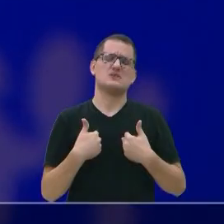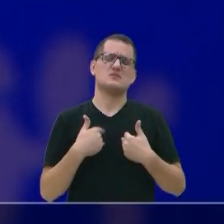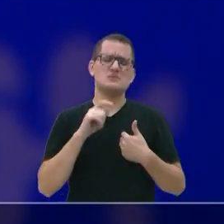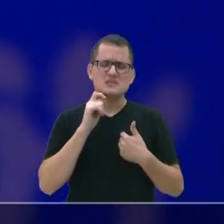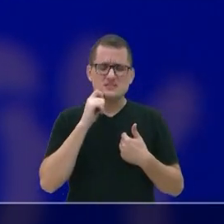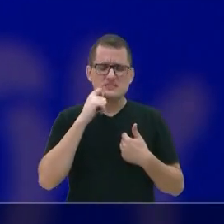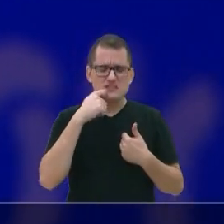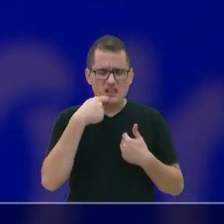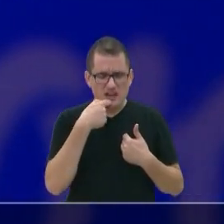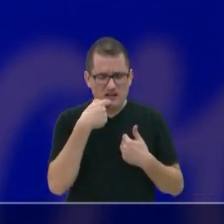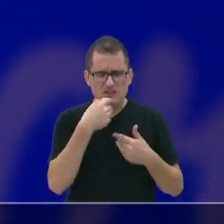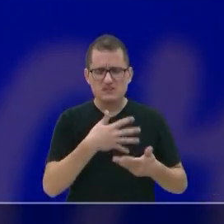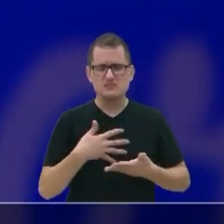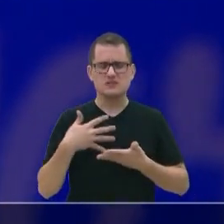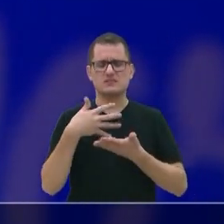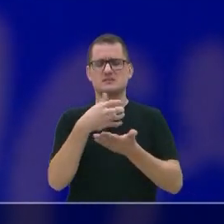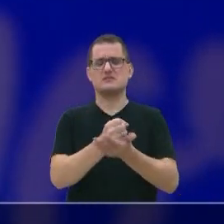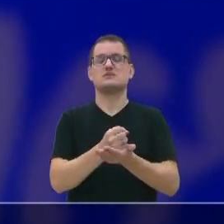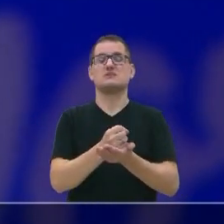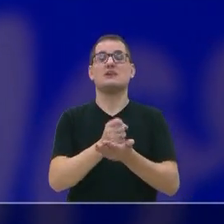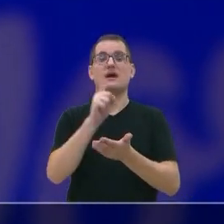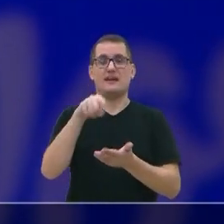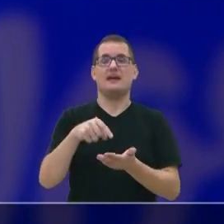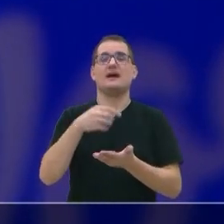a Eucaristia.